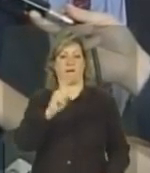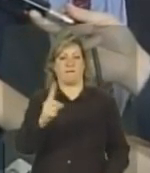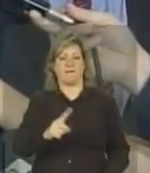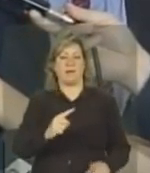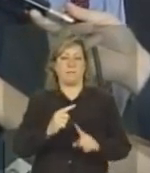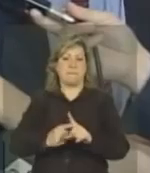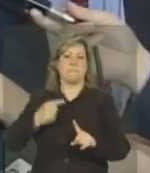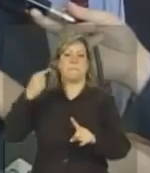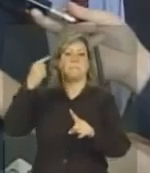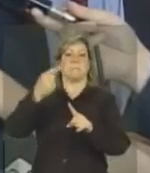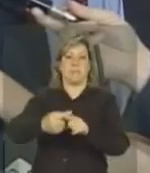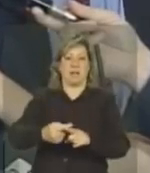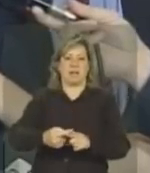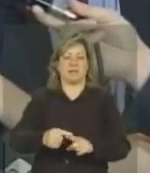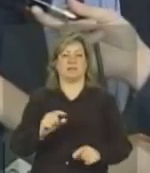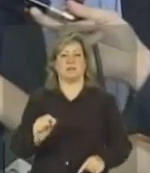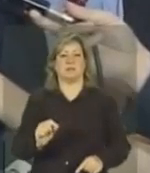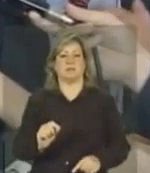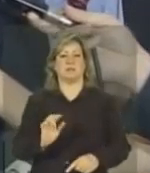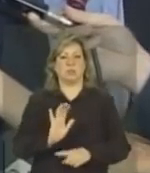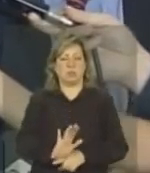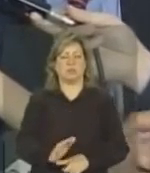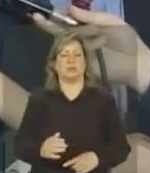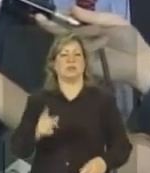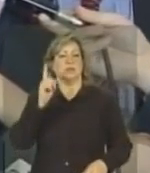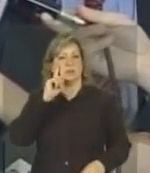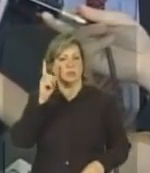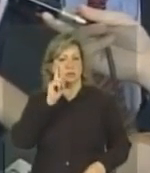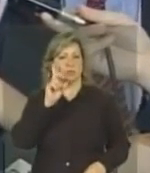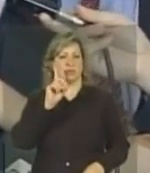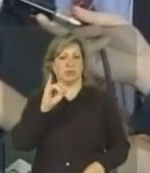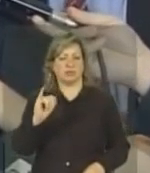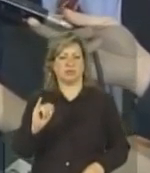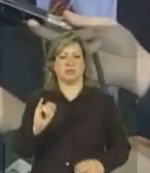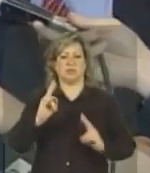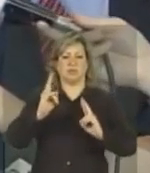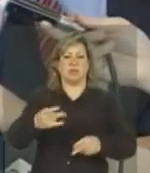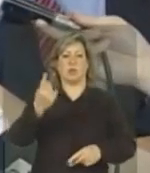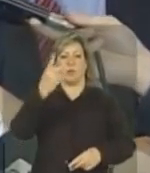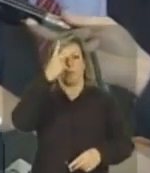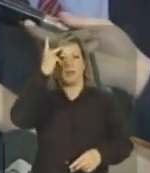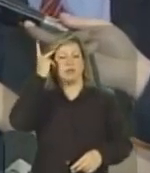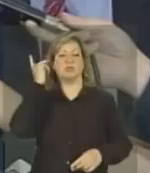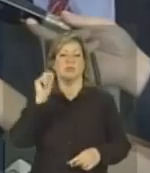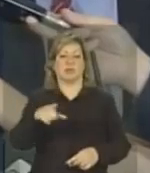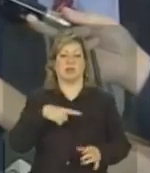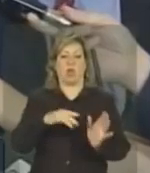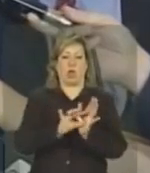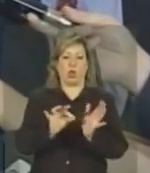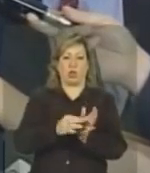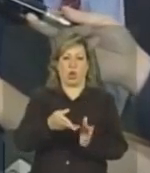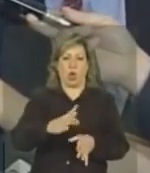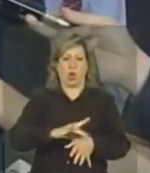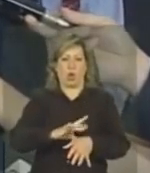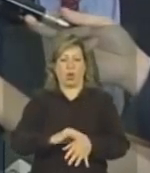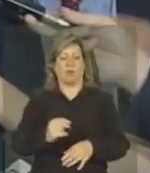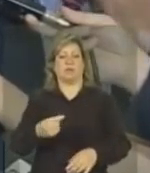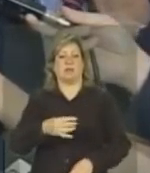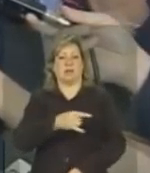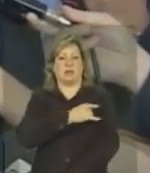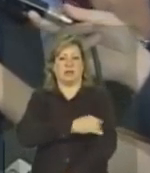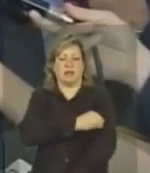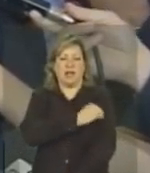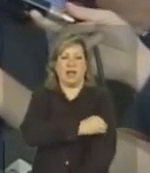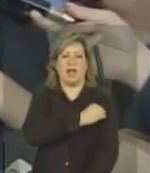mais no incentivo diário para a internação de um paciente numa enfermaria especializada para álcool e drogas,